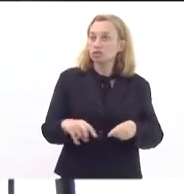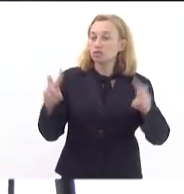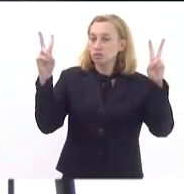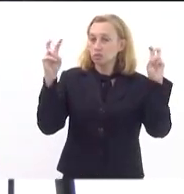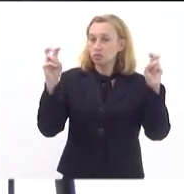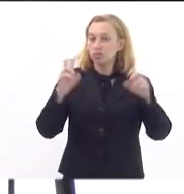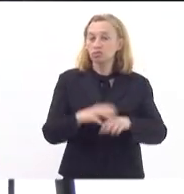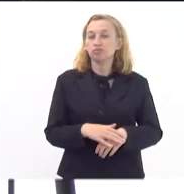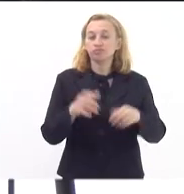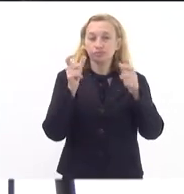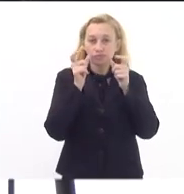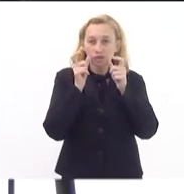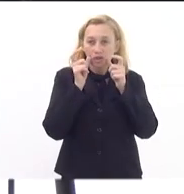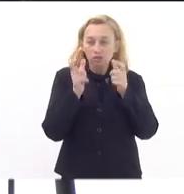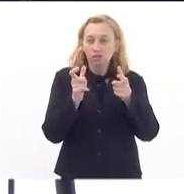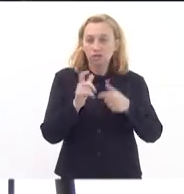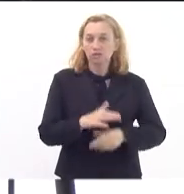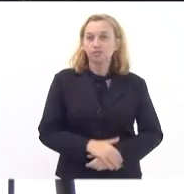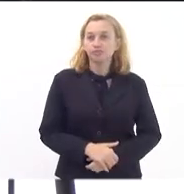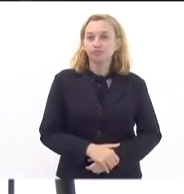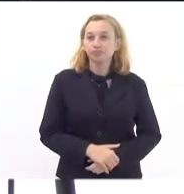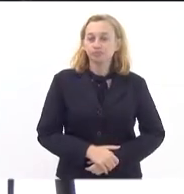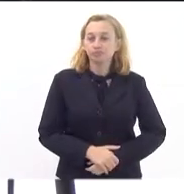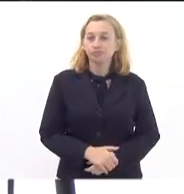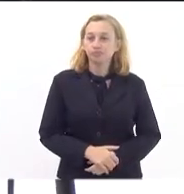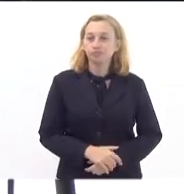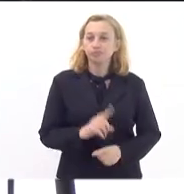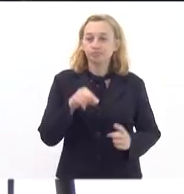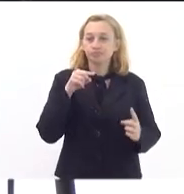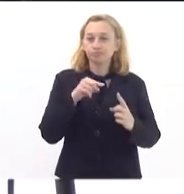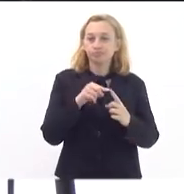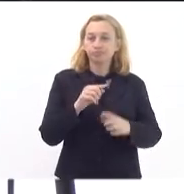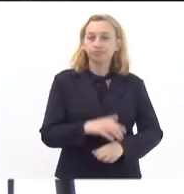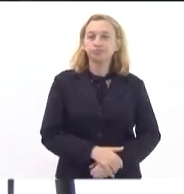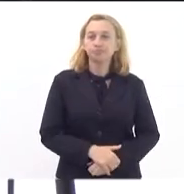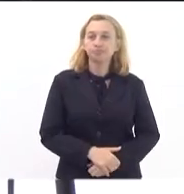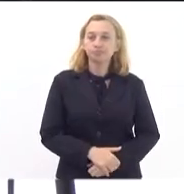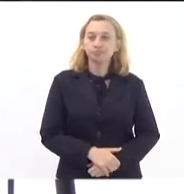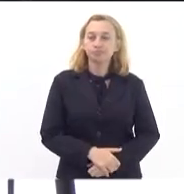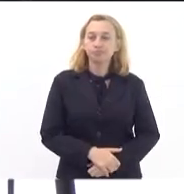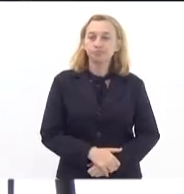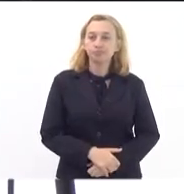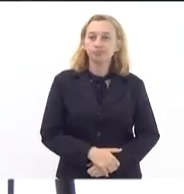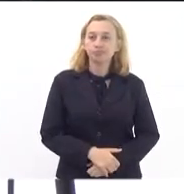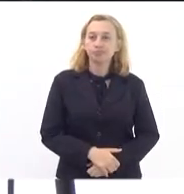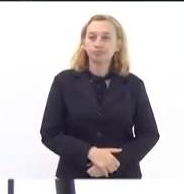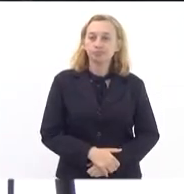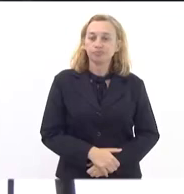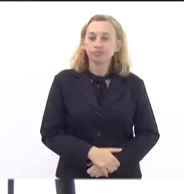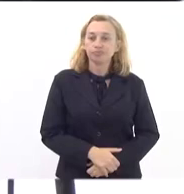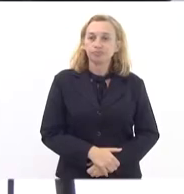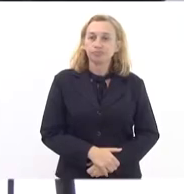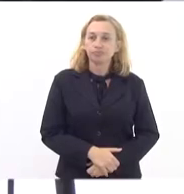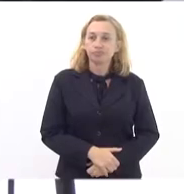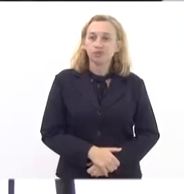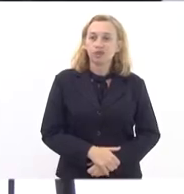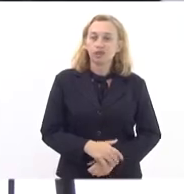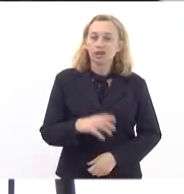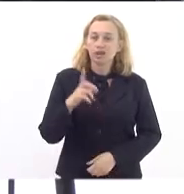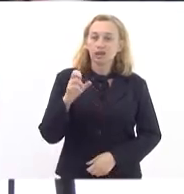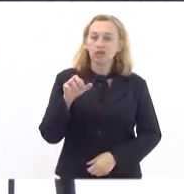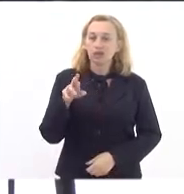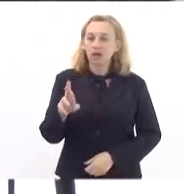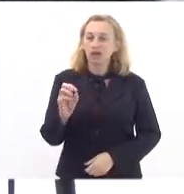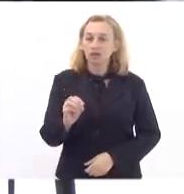do que eu me chamou me chamou atenção você muito objetivo me chamou atenção que quando o o Leonardo Valle